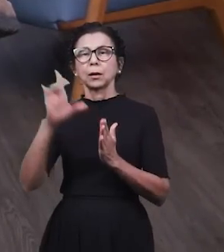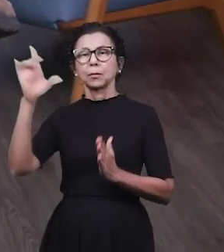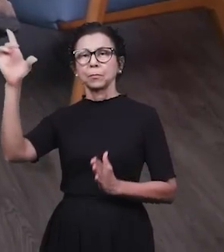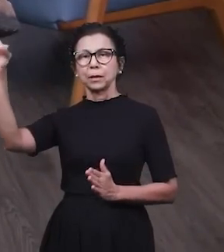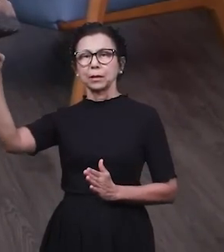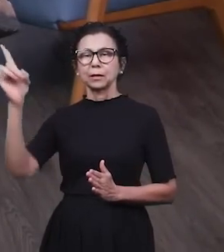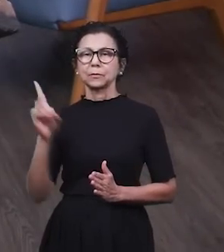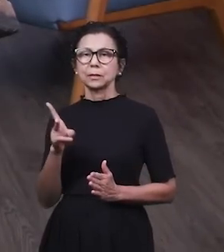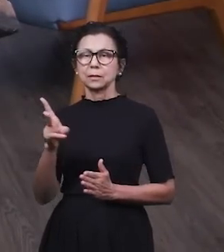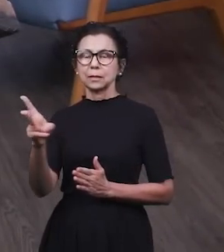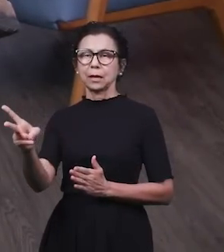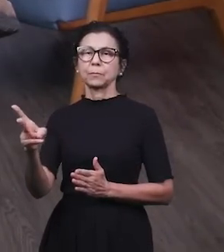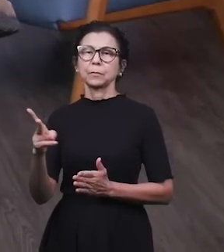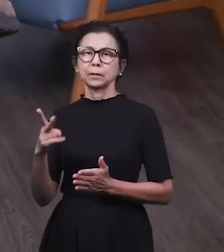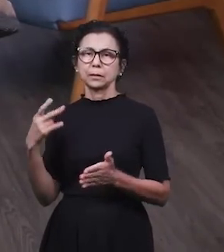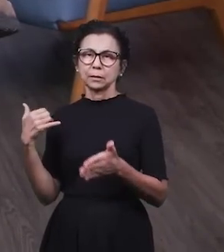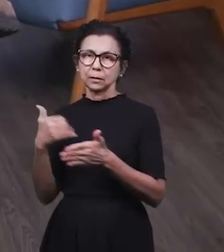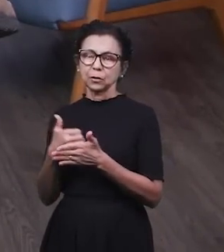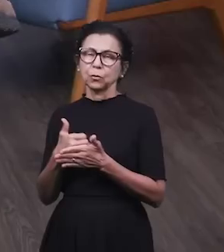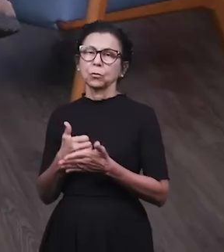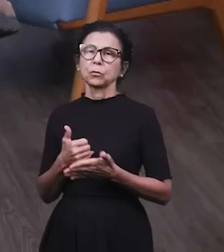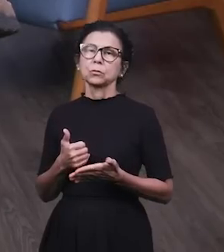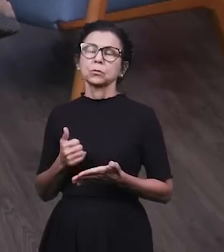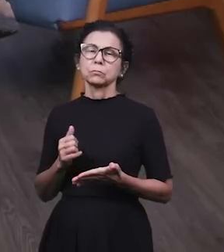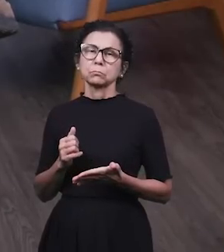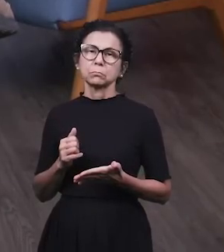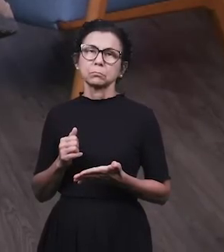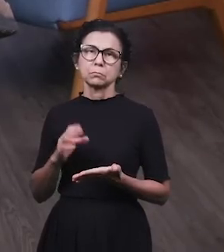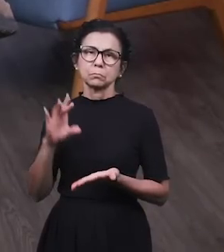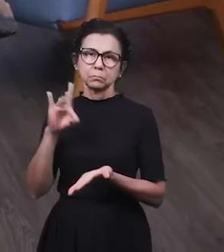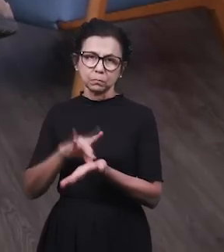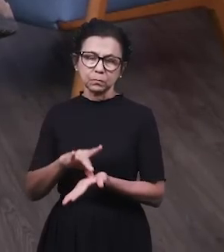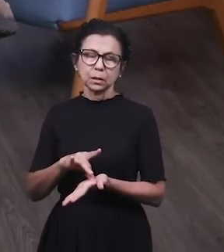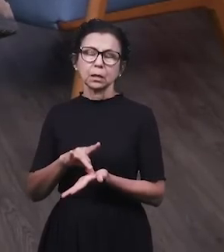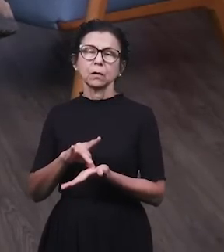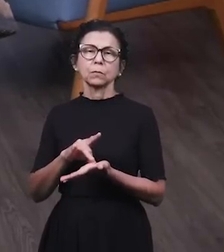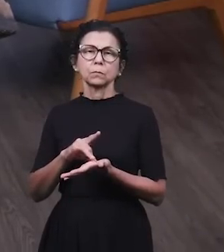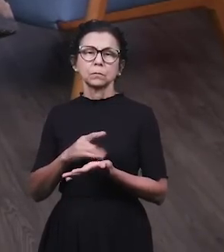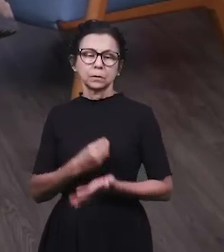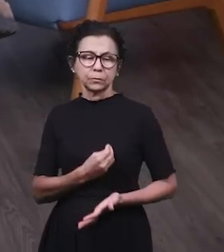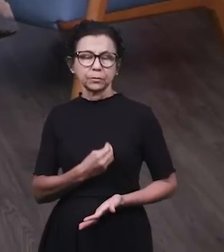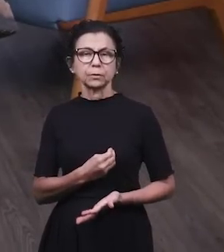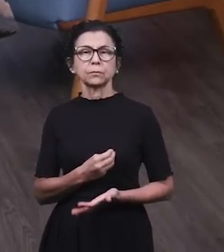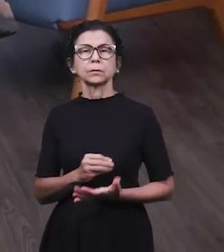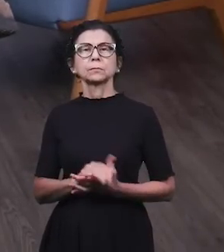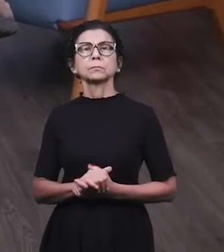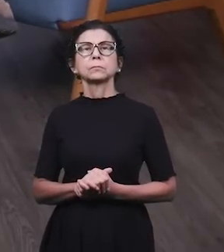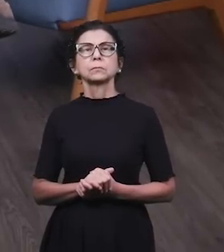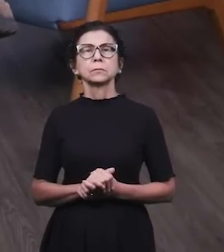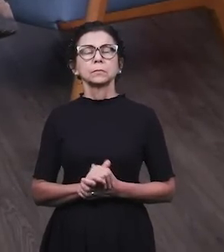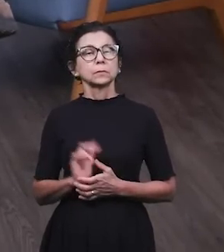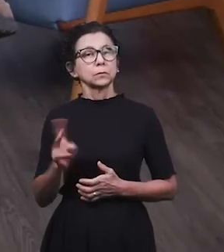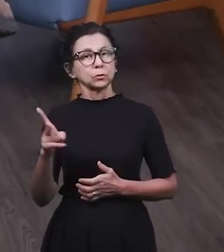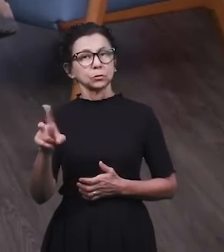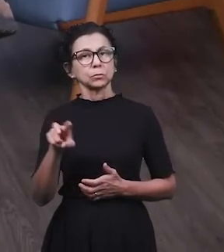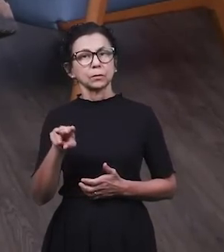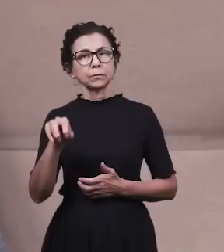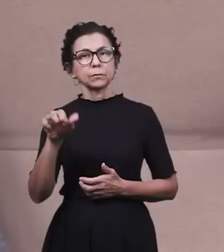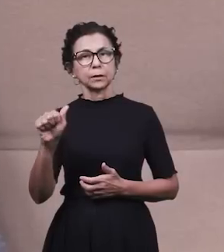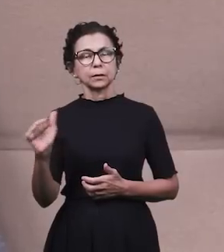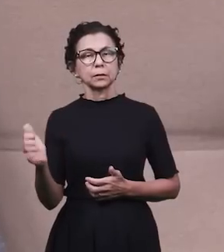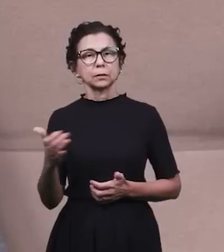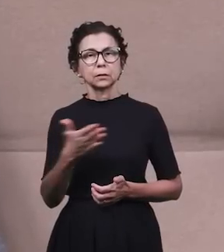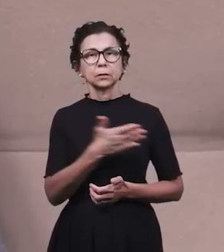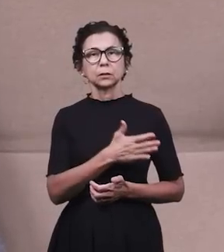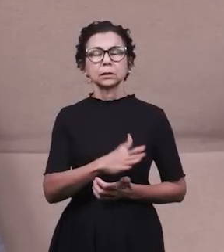e jamais deixará de prevalecer. Glória a Jesus. Como o Sérgio já pontuou bem aqui,